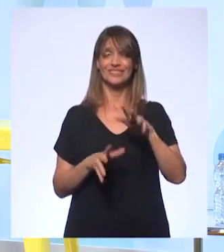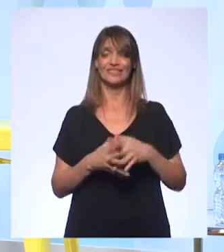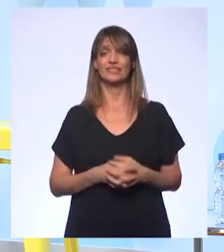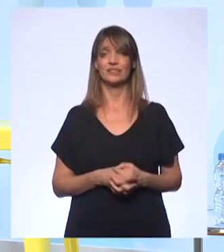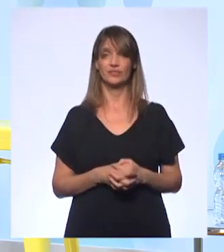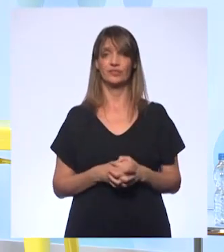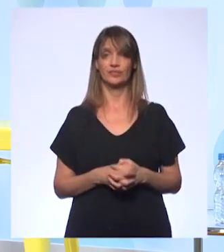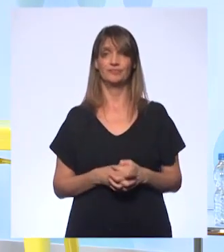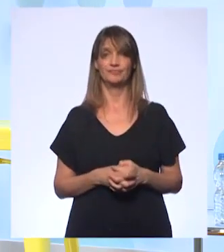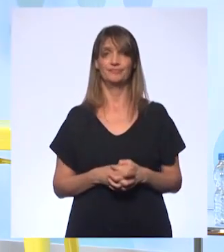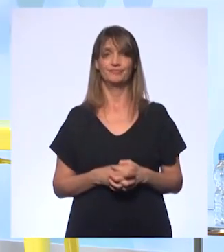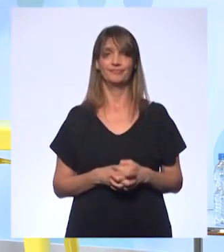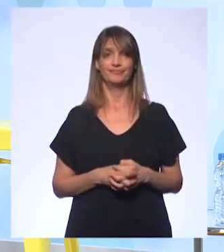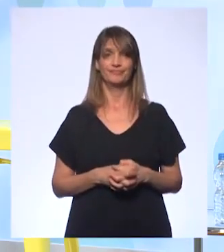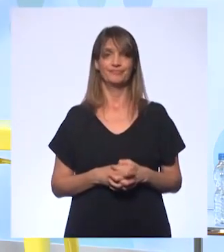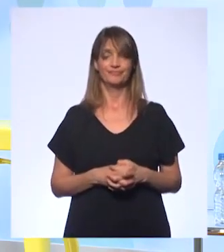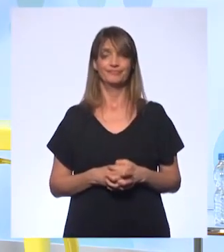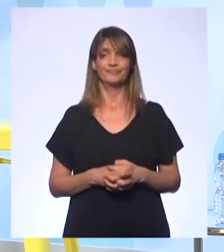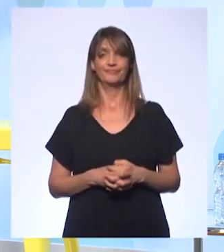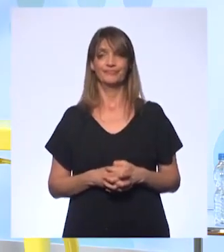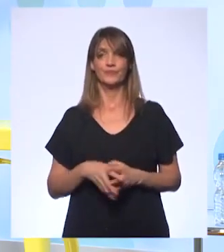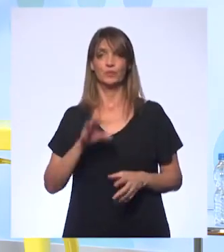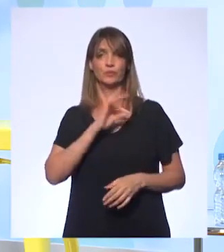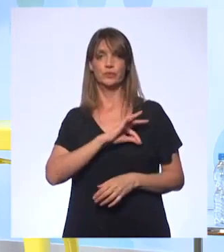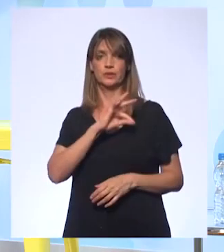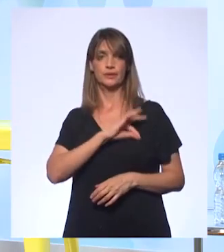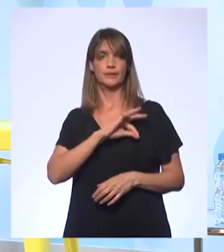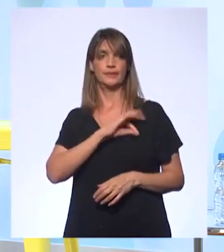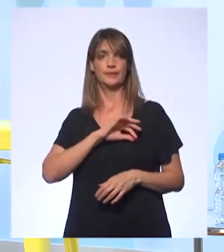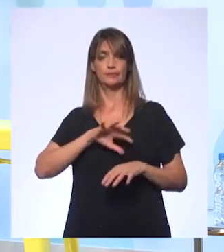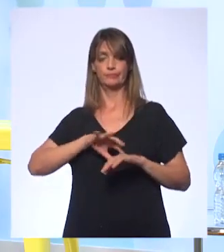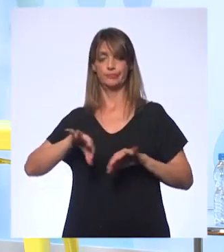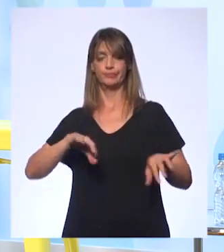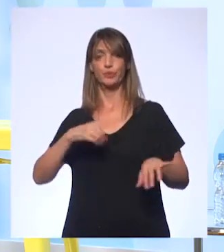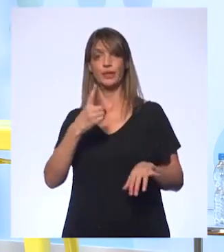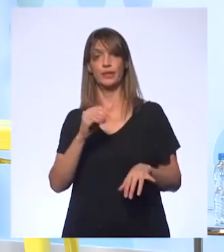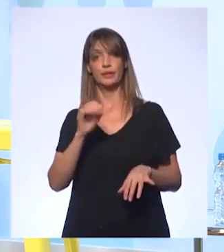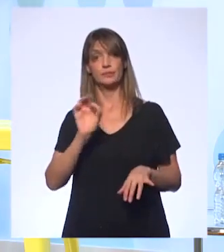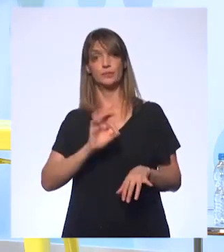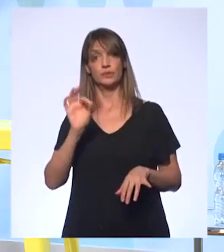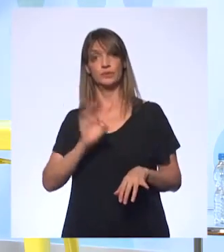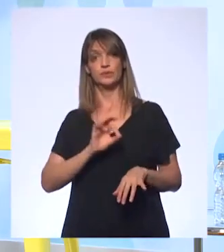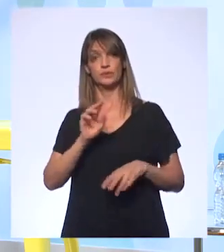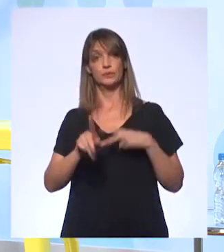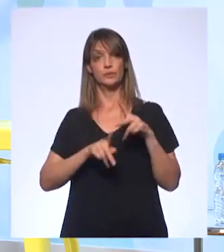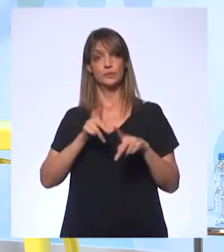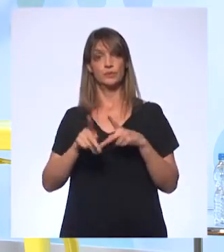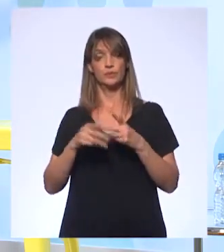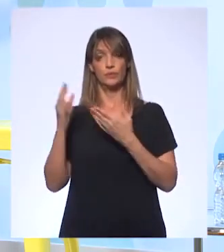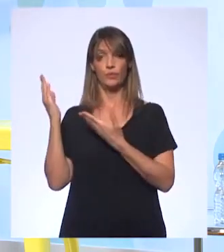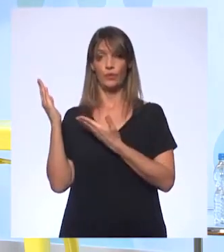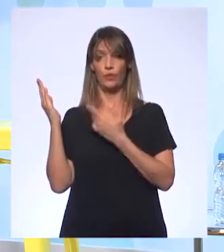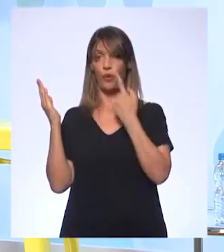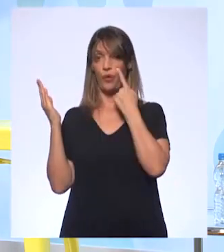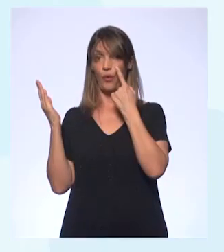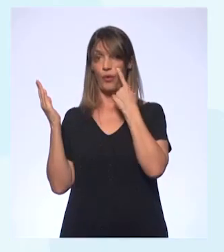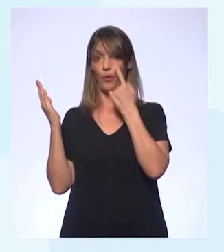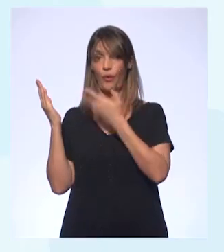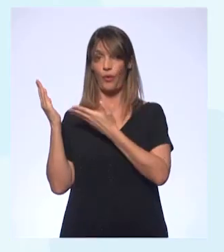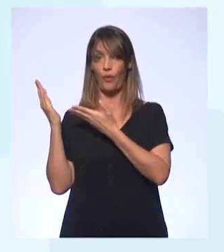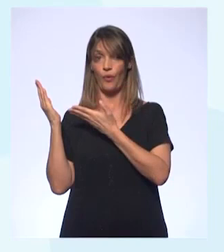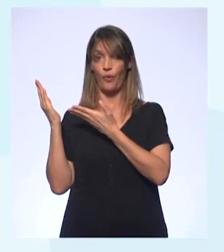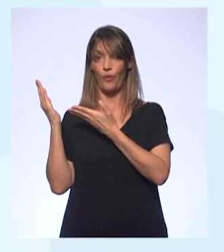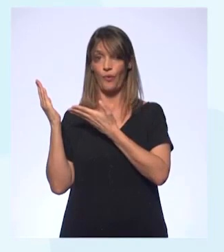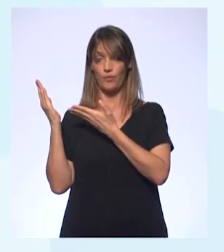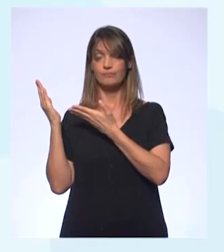desse montante de rendimento. Né? Então, 10% da população, vejam bem esse gráfico, né?